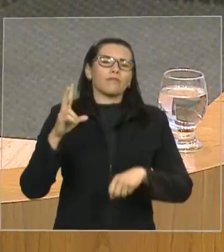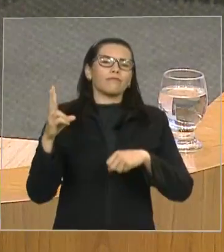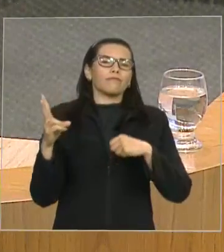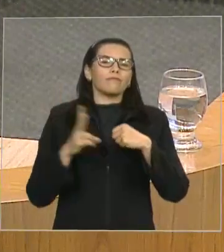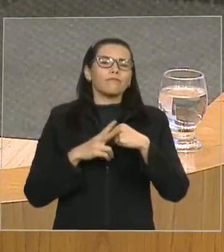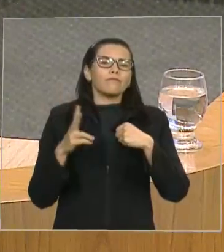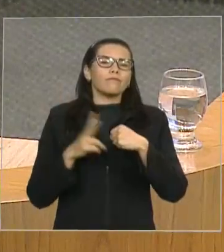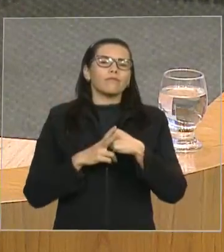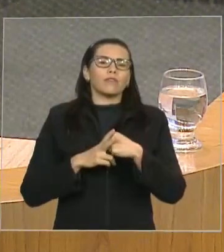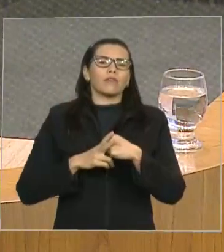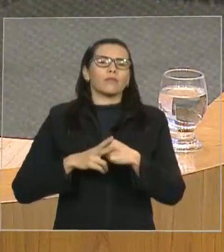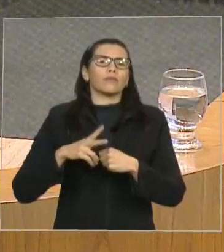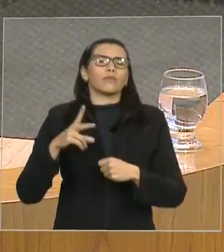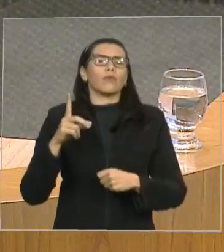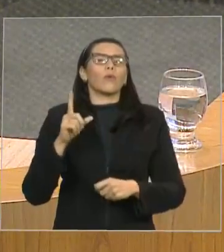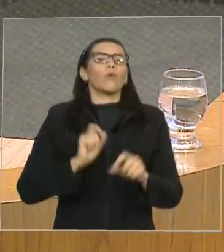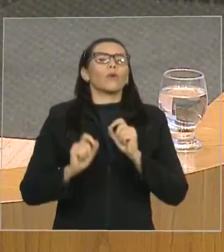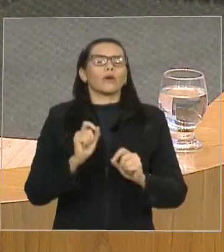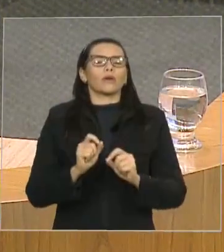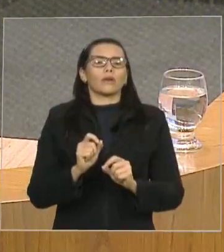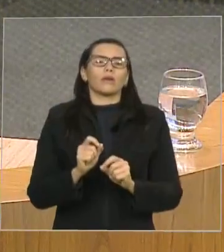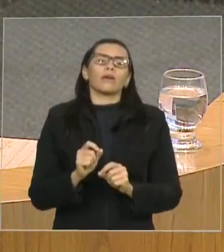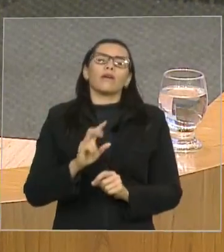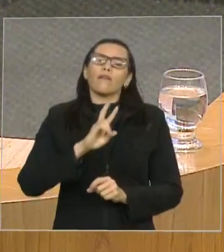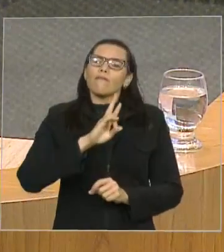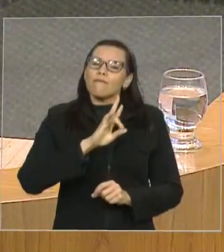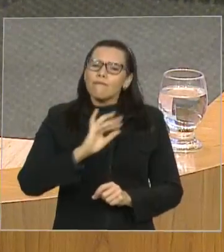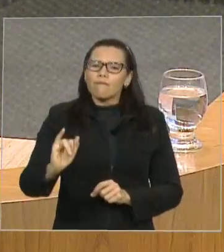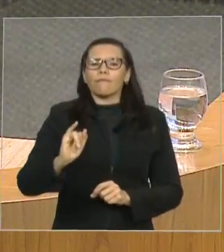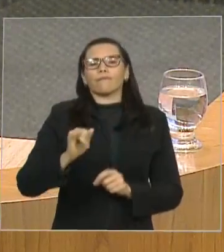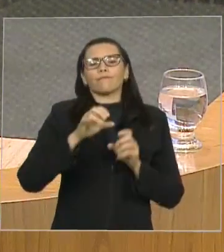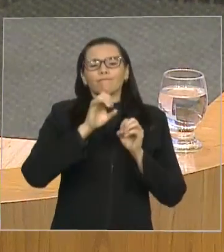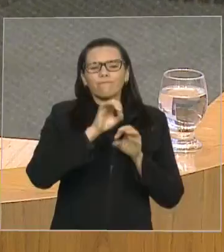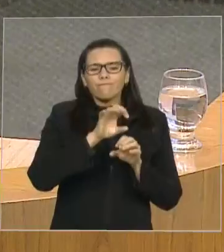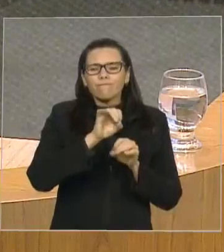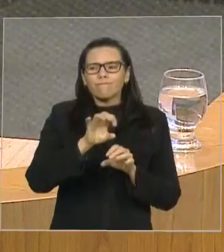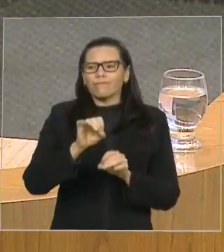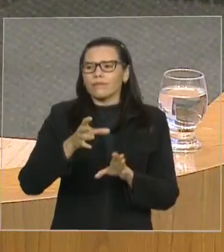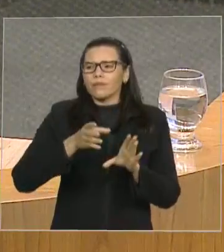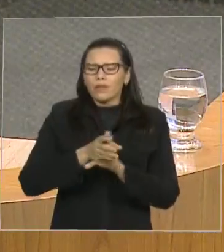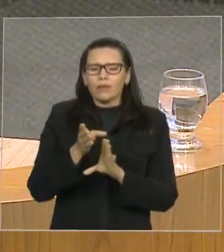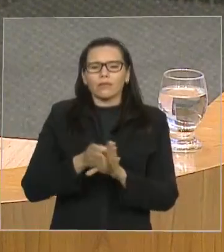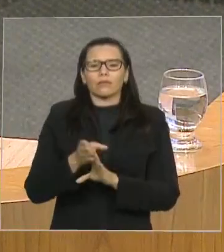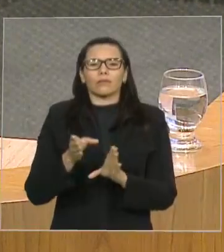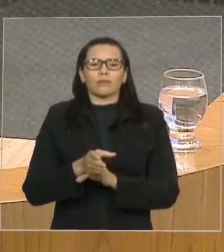e ensinai, a nossa missão é ensinar. Nós